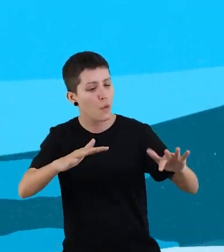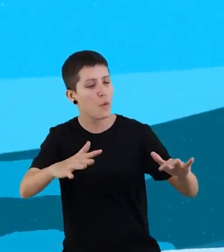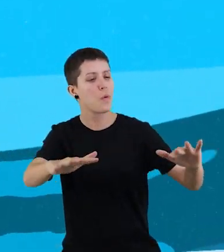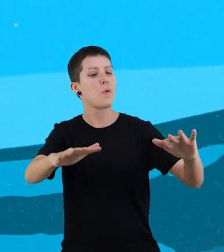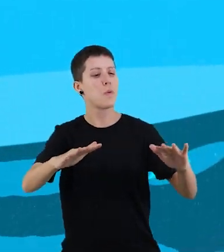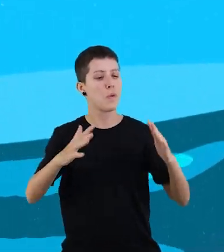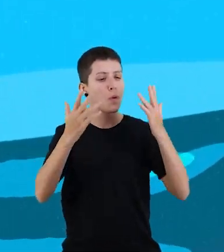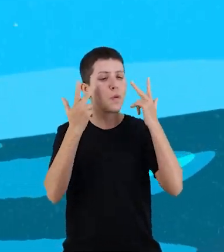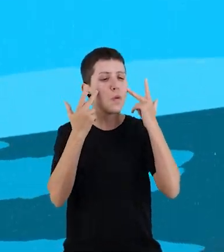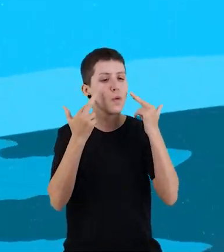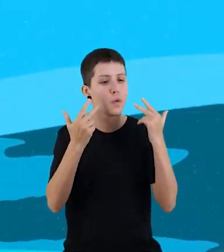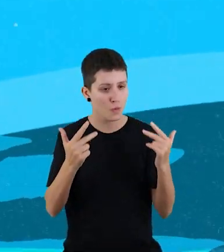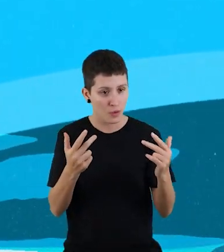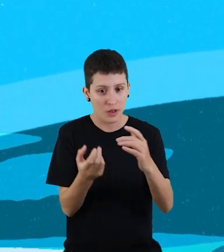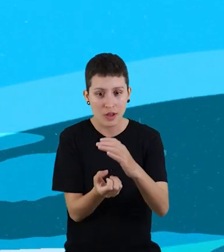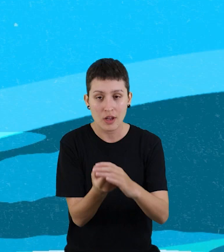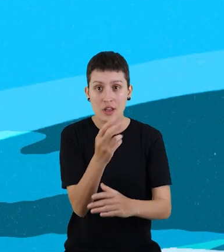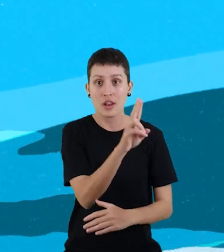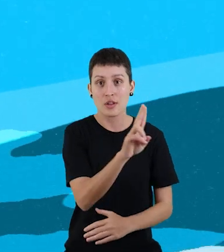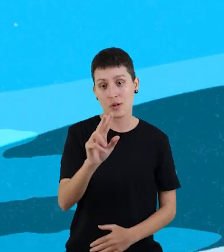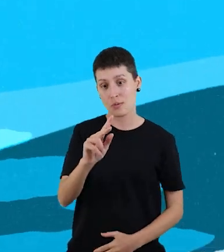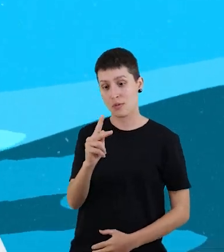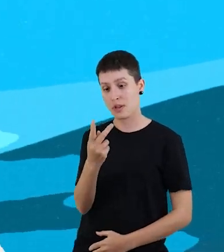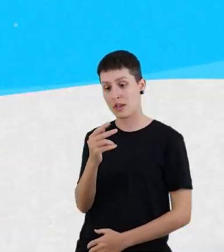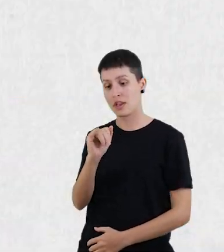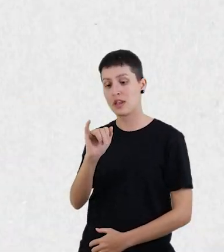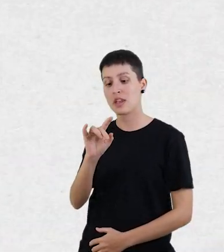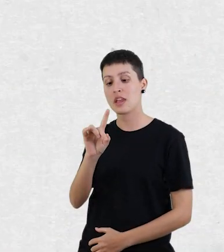águas, surgiu o nome Hidrolite. De